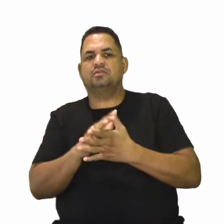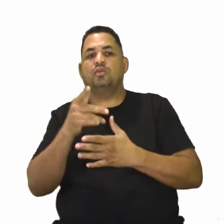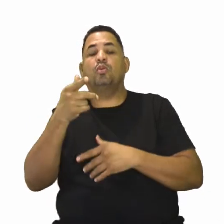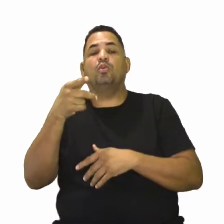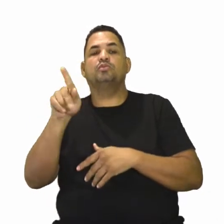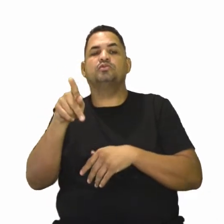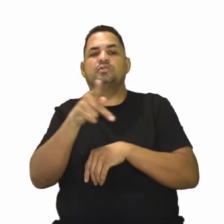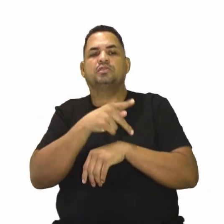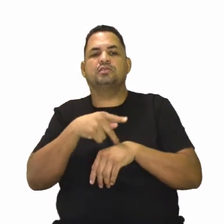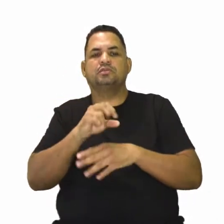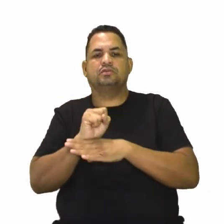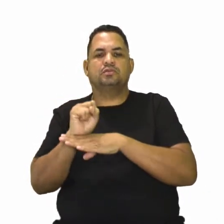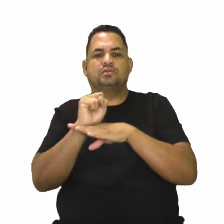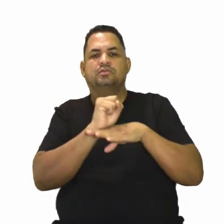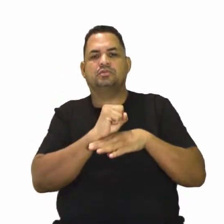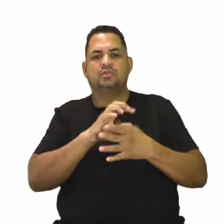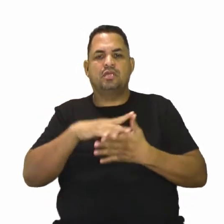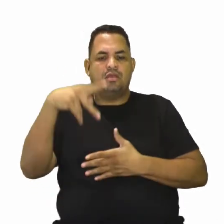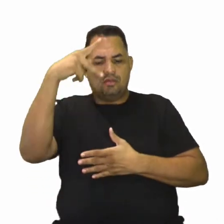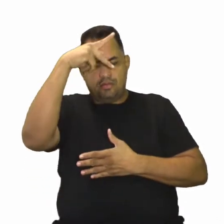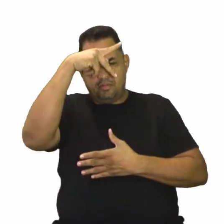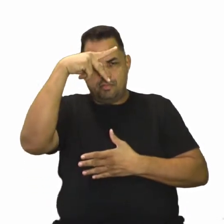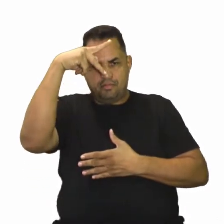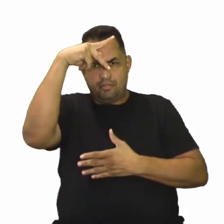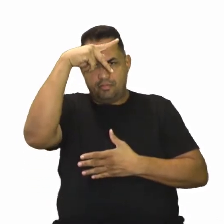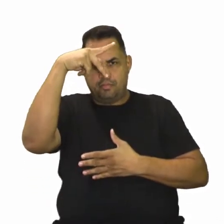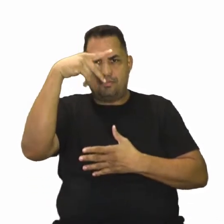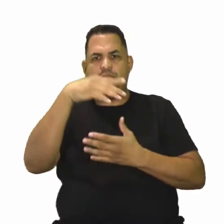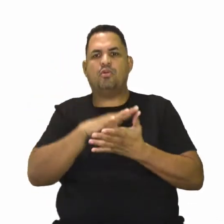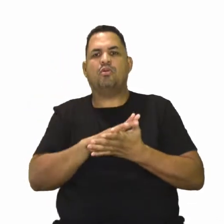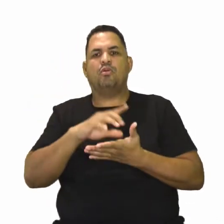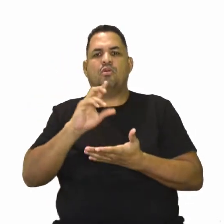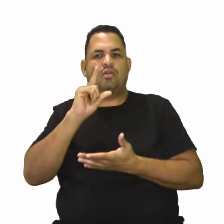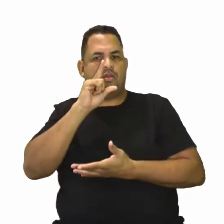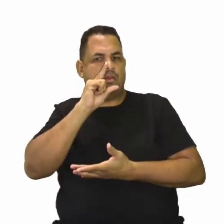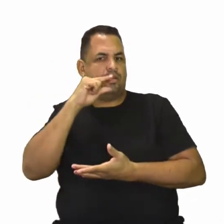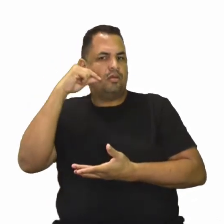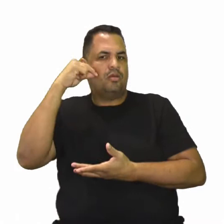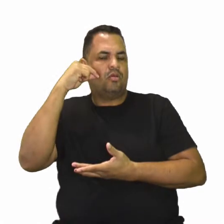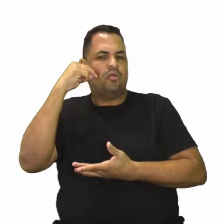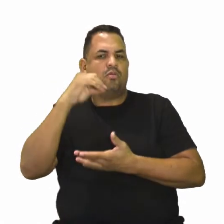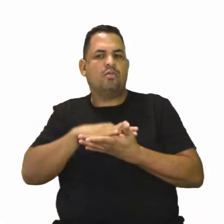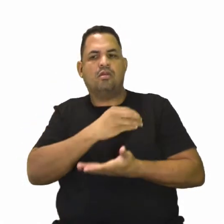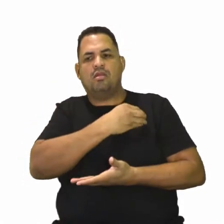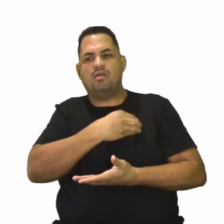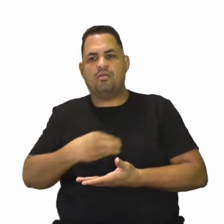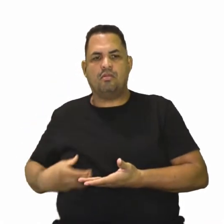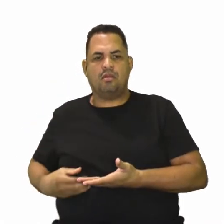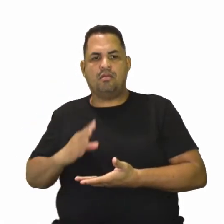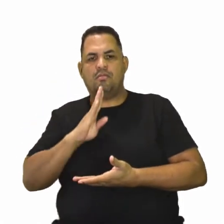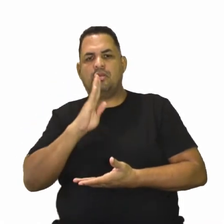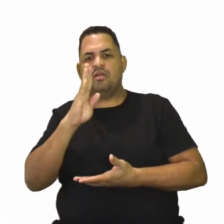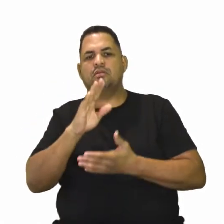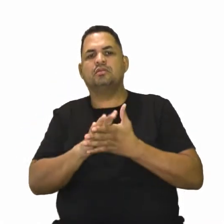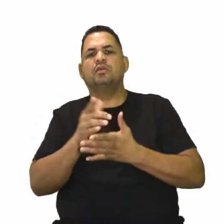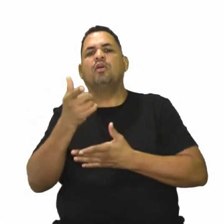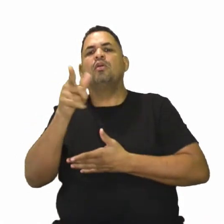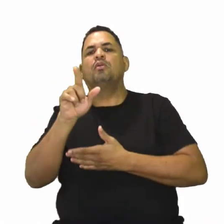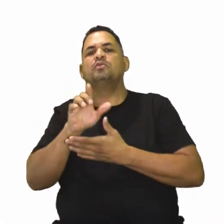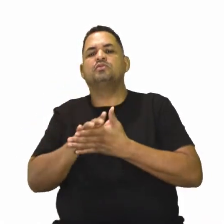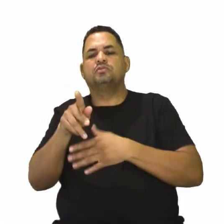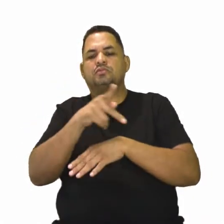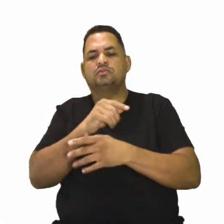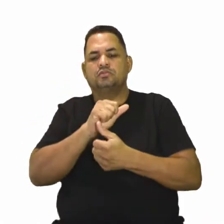Polônia, a Hungria, a Romênia, a Bulgária, entre outros países, também foram implementando